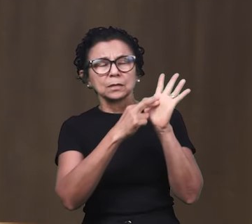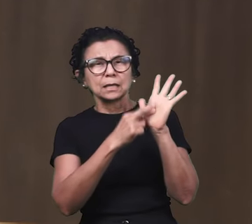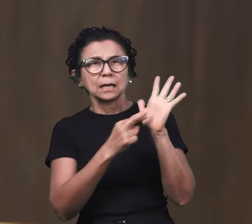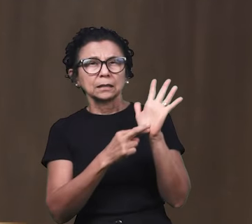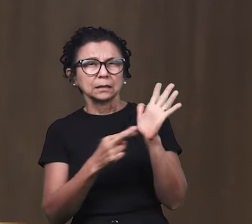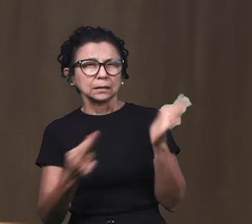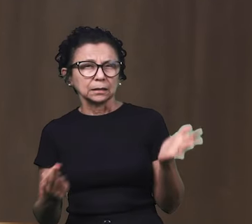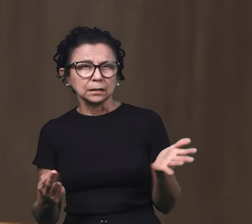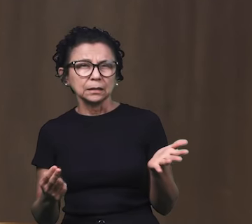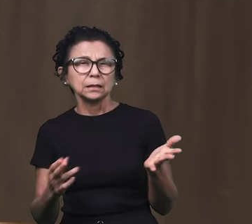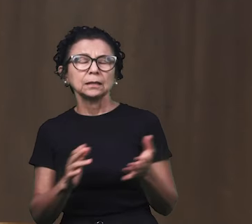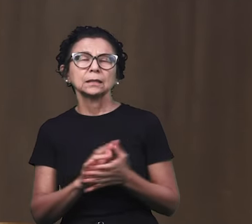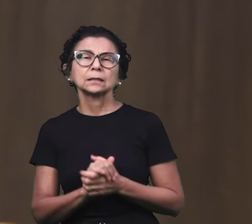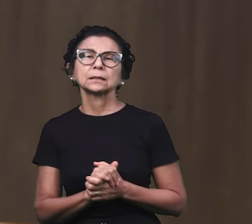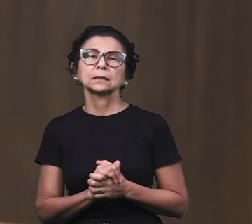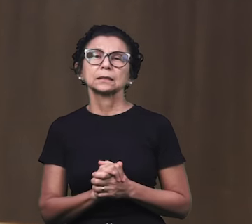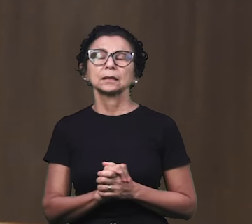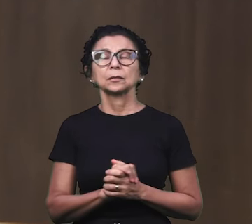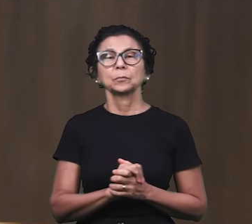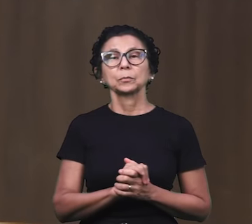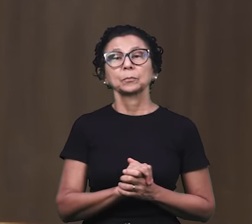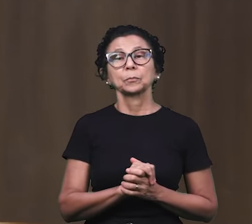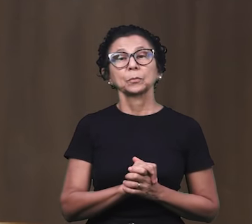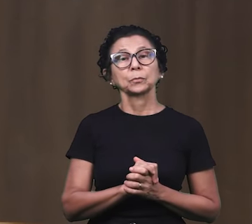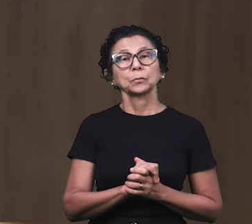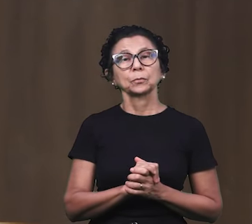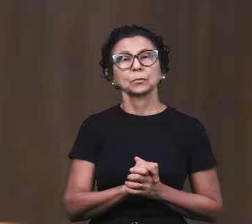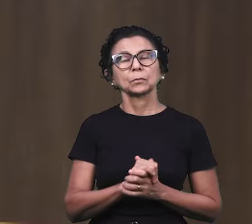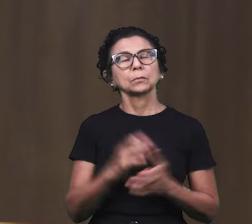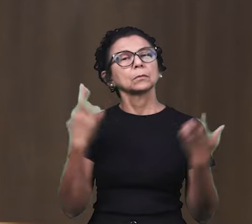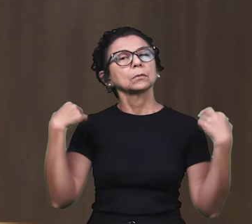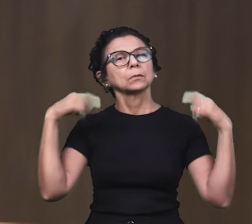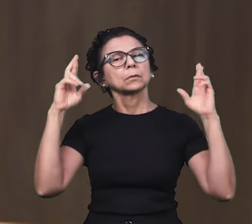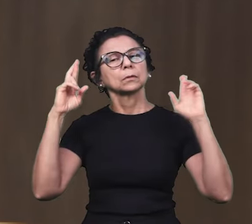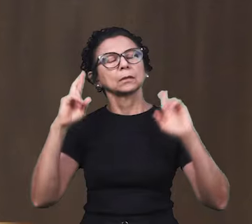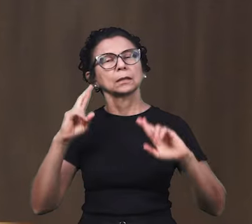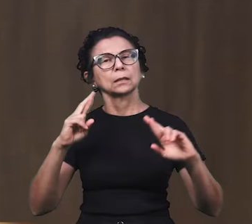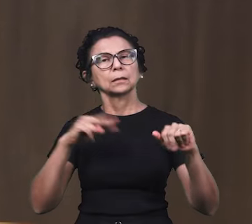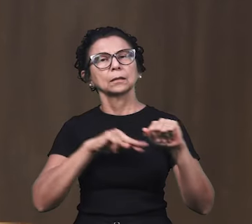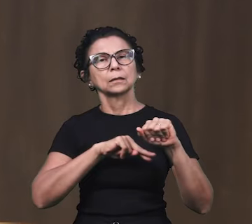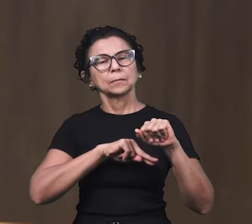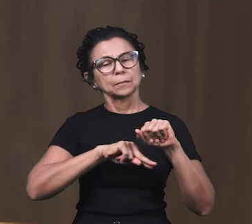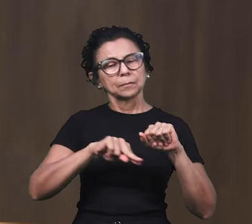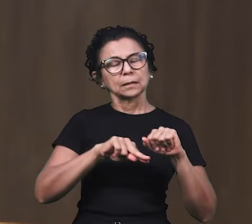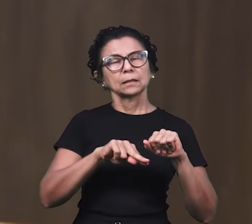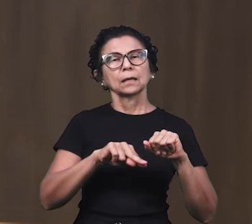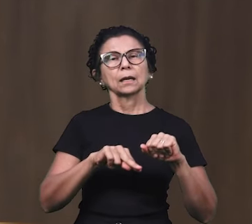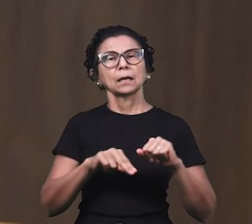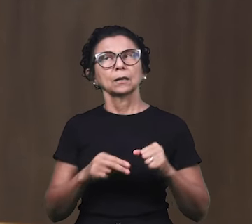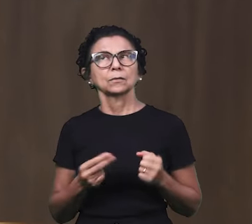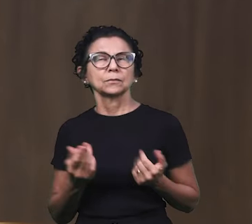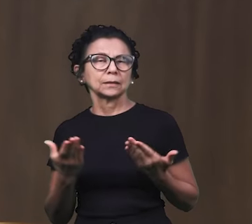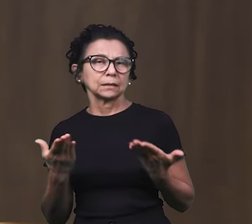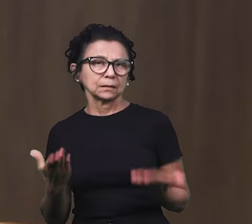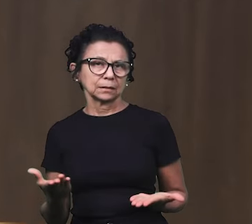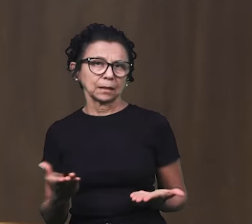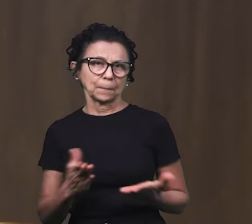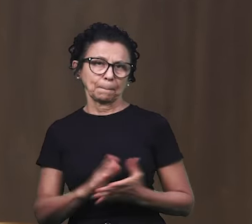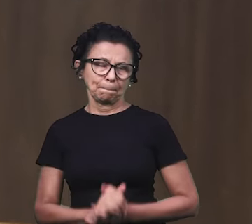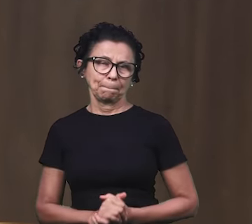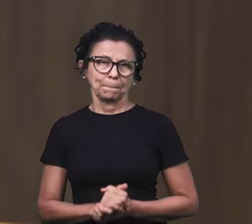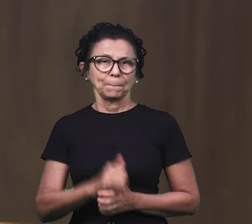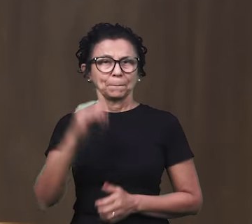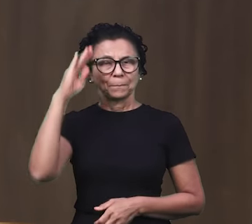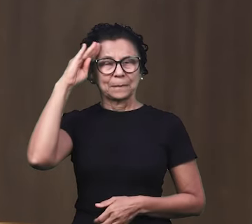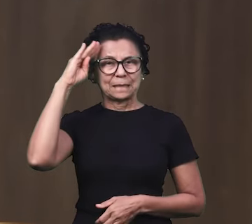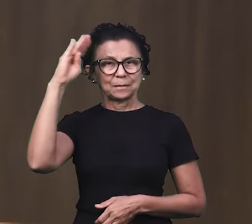vamos repetir esses detalhes aqui. Isso. Mas o que é importante entender é que o elemento central da festa da Páscoa é o